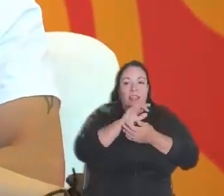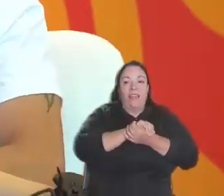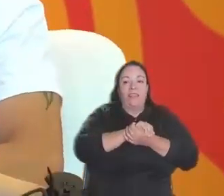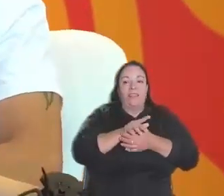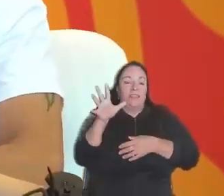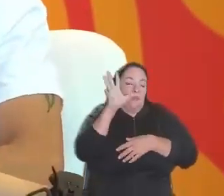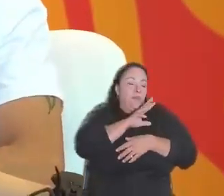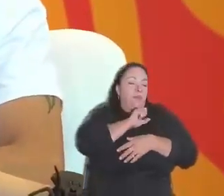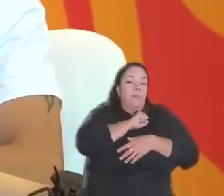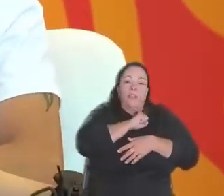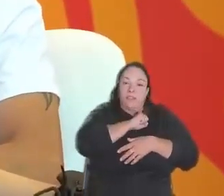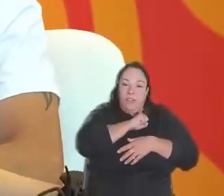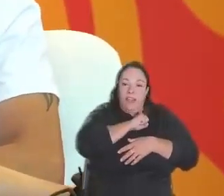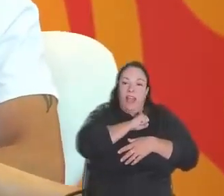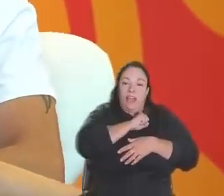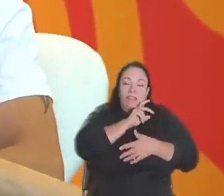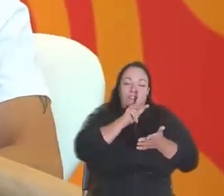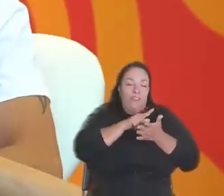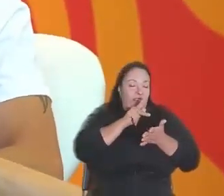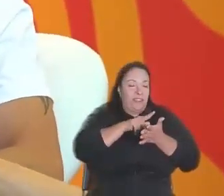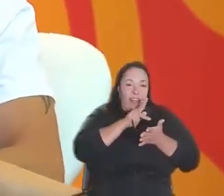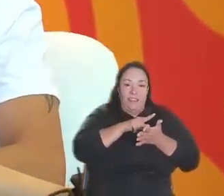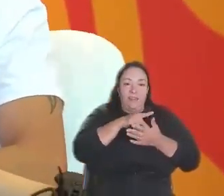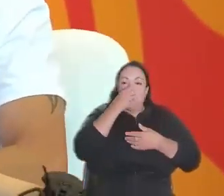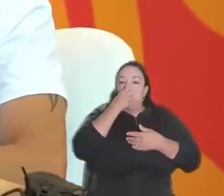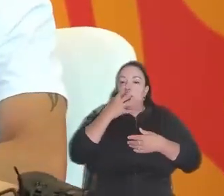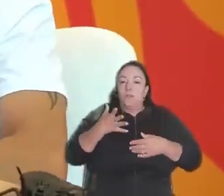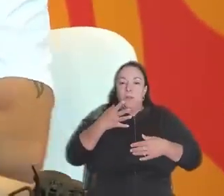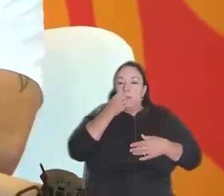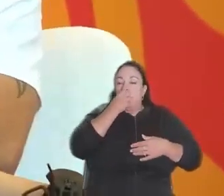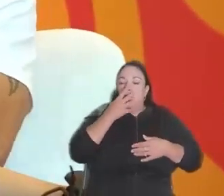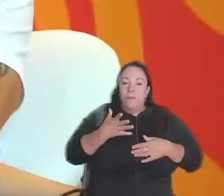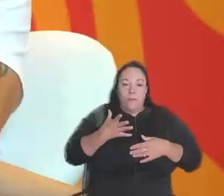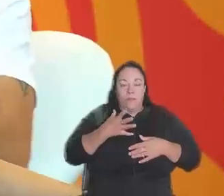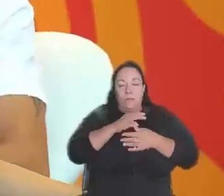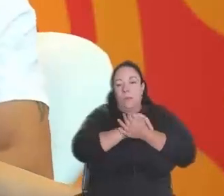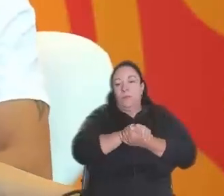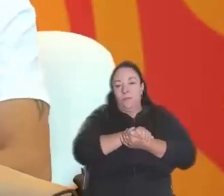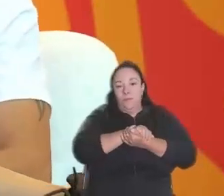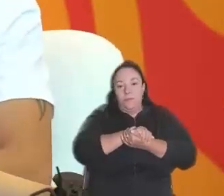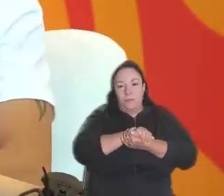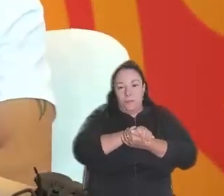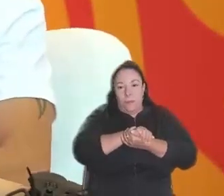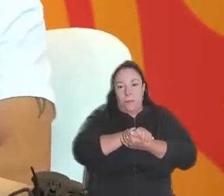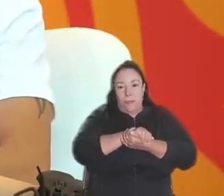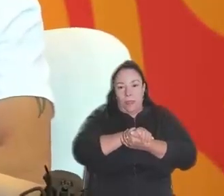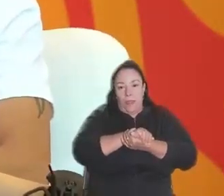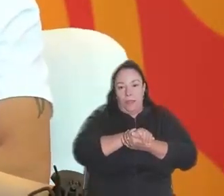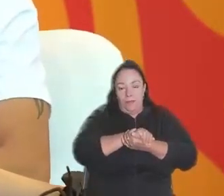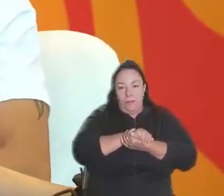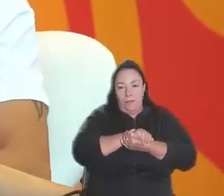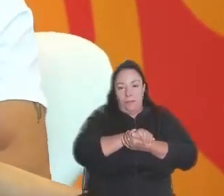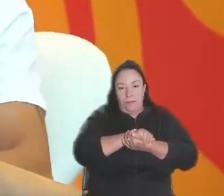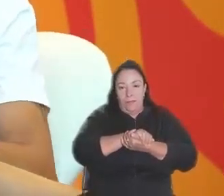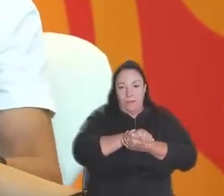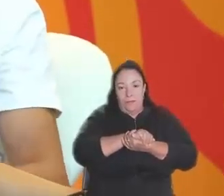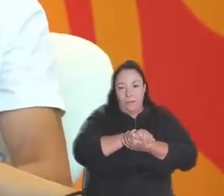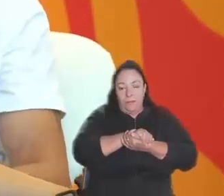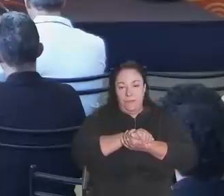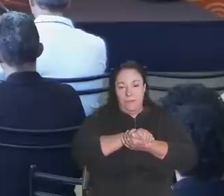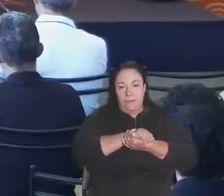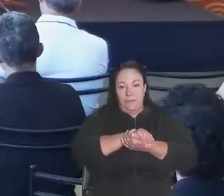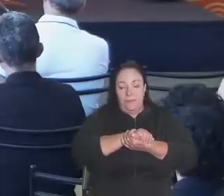apaixonado, sabe? Muito apaixonado mesmo. Foi muito bom, foi muito, sabe? Foi incrível poder fazer parte desse livro. Então,